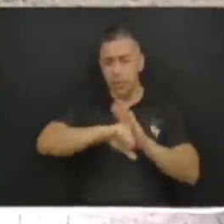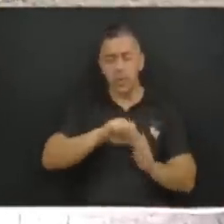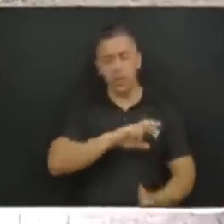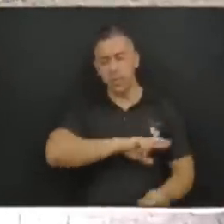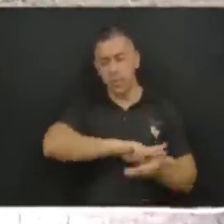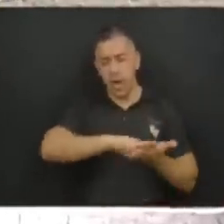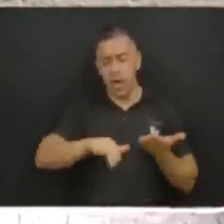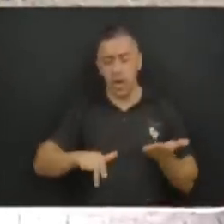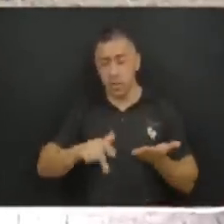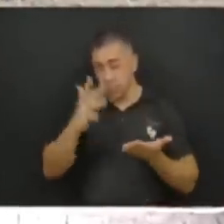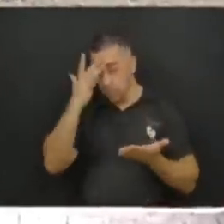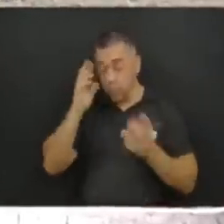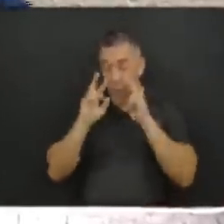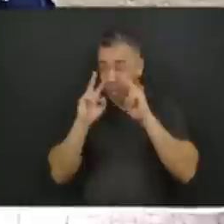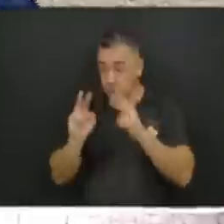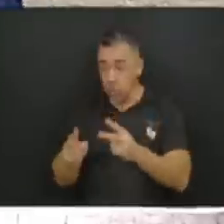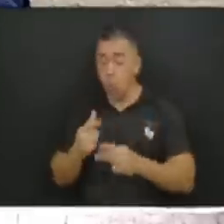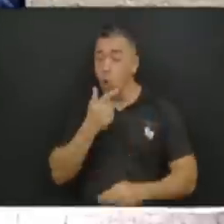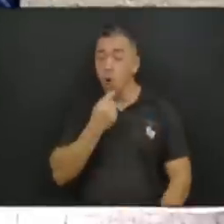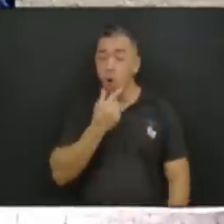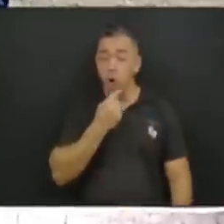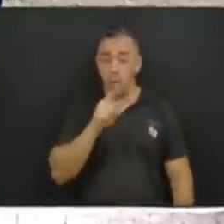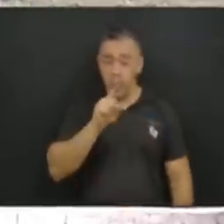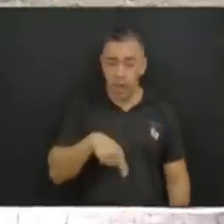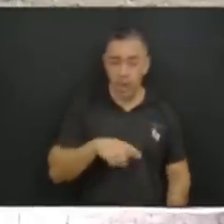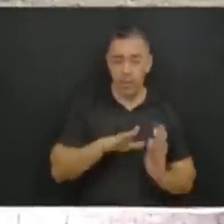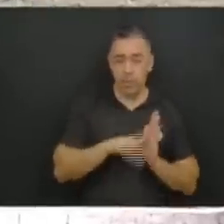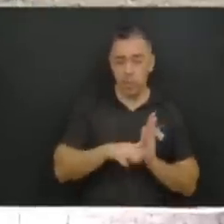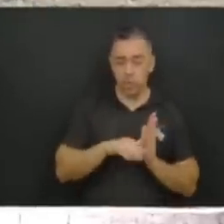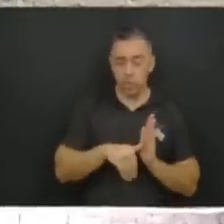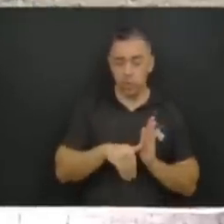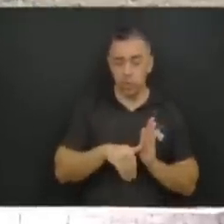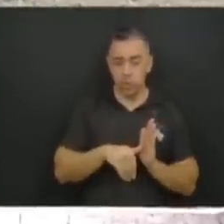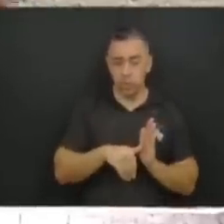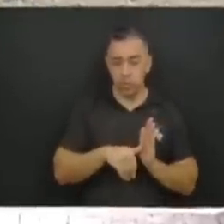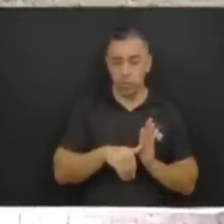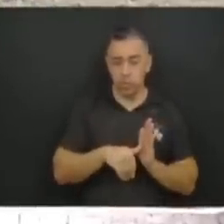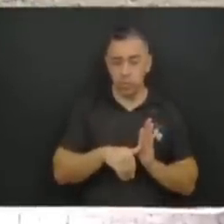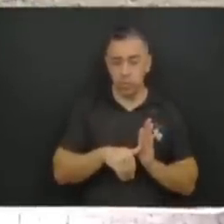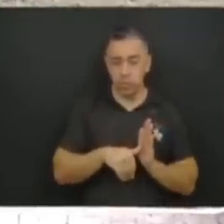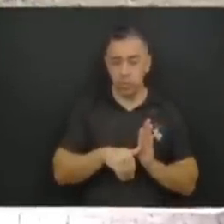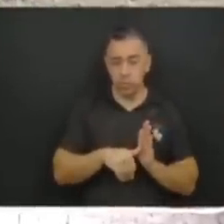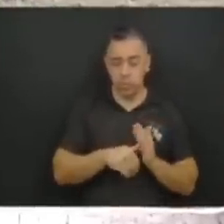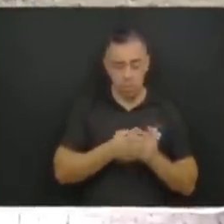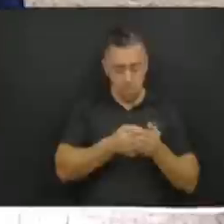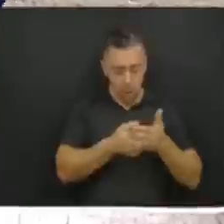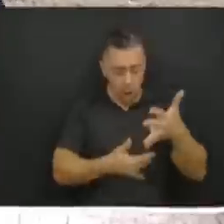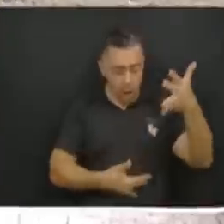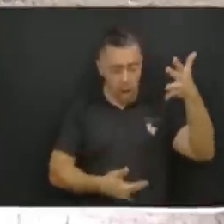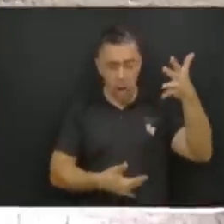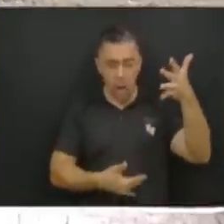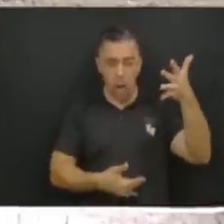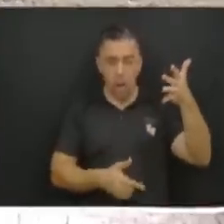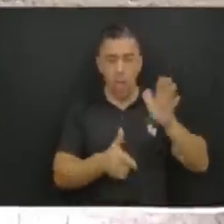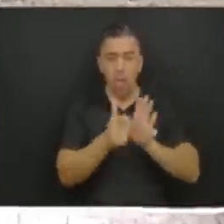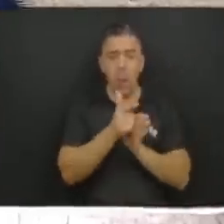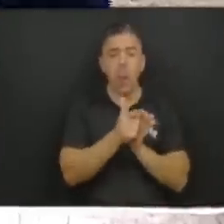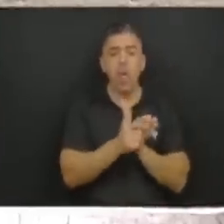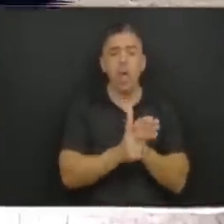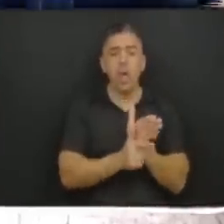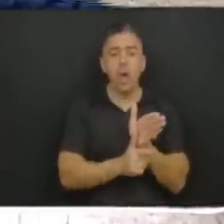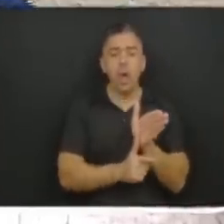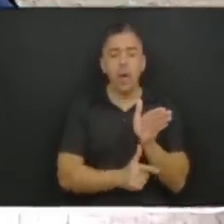aliás os jovens foi acusado de ser bandido levantaram a ficha dele a ficha